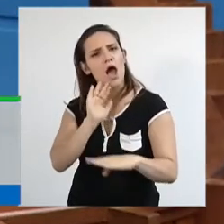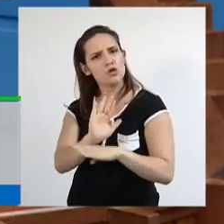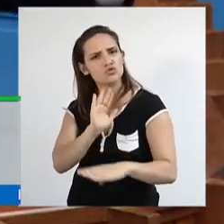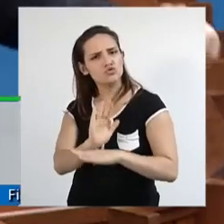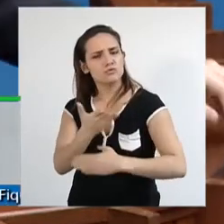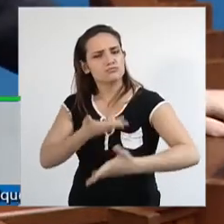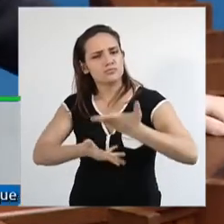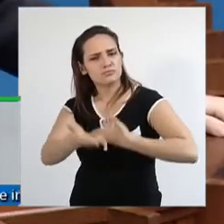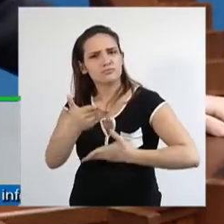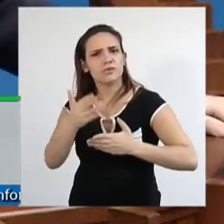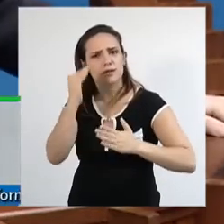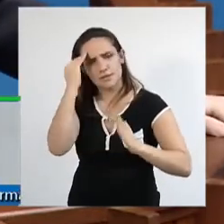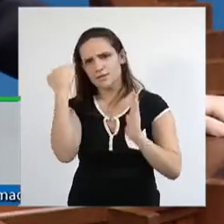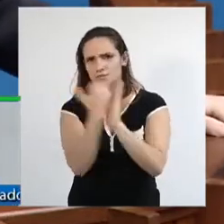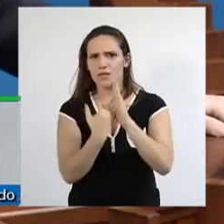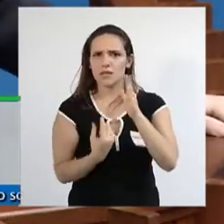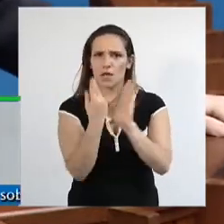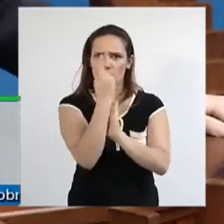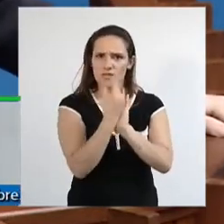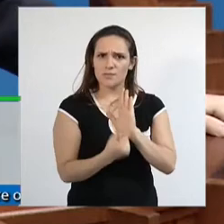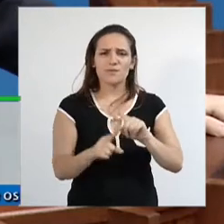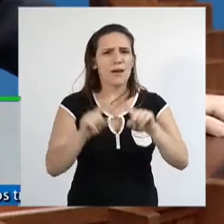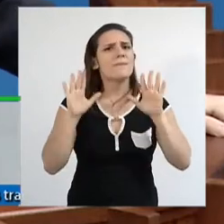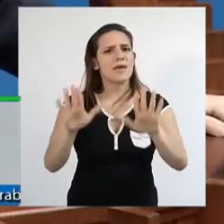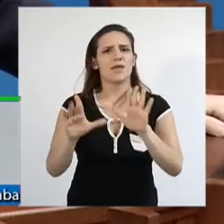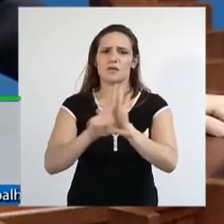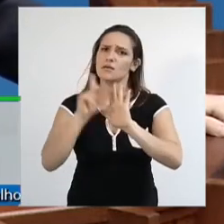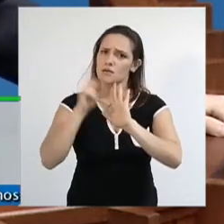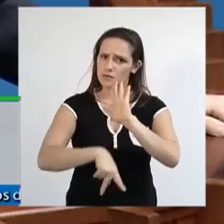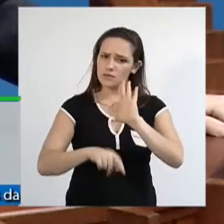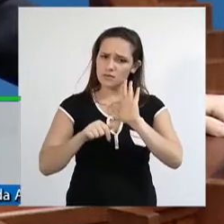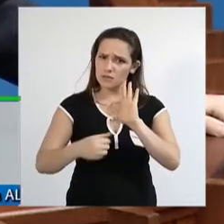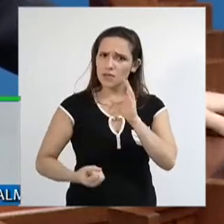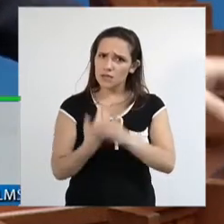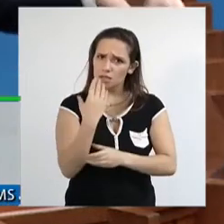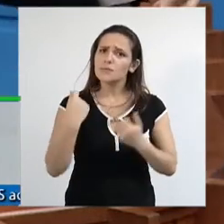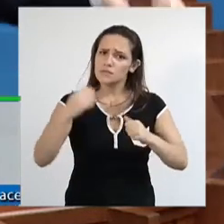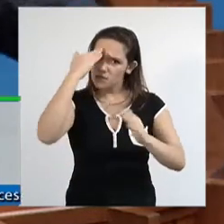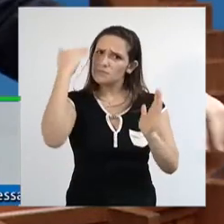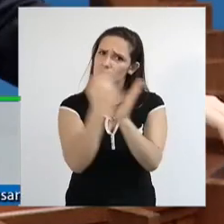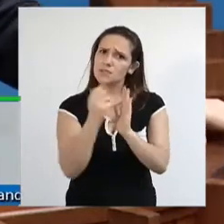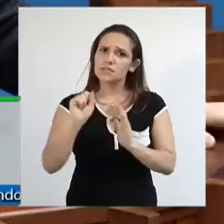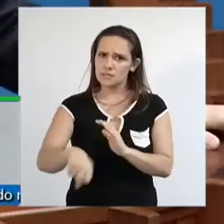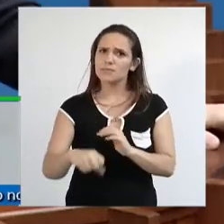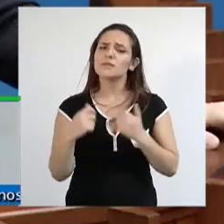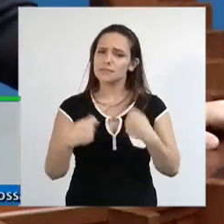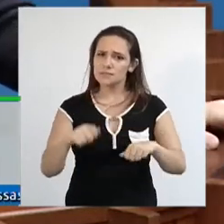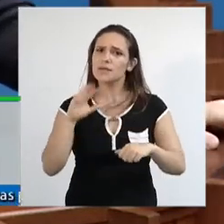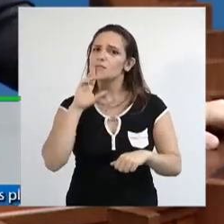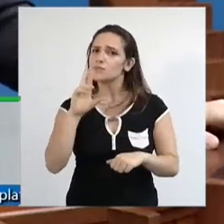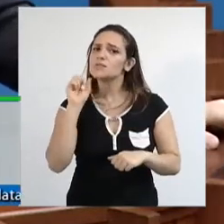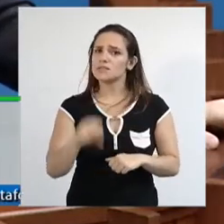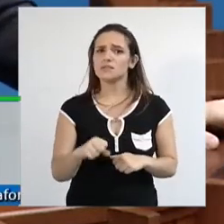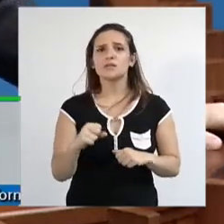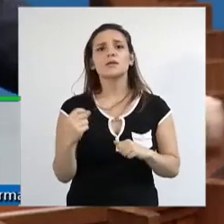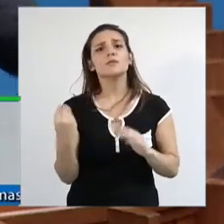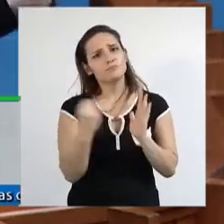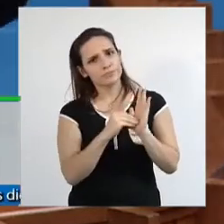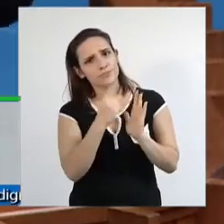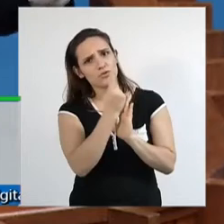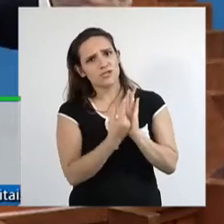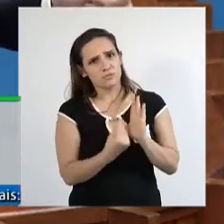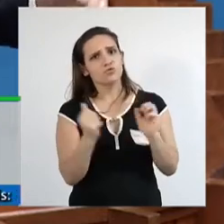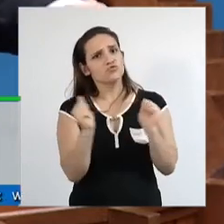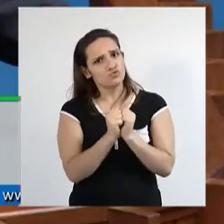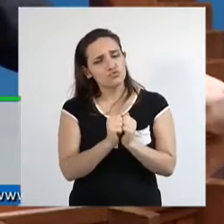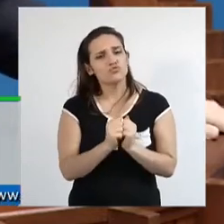de respeitar o orçamento. Mas os nossos projetos também têm que ser respeitados e contemplados pelo orçamento do poder público. Assim